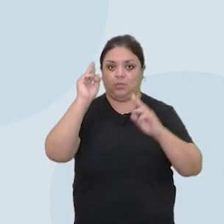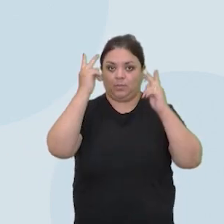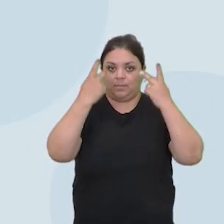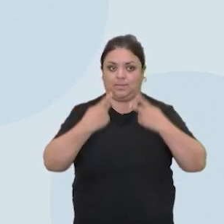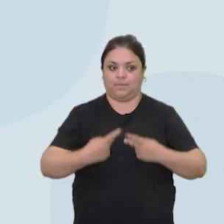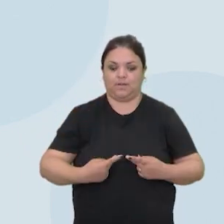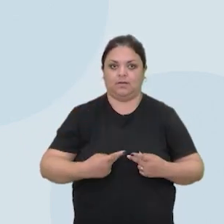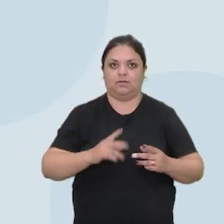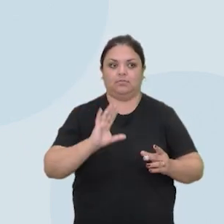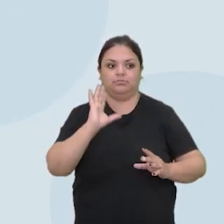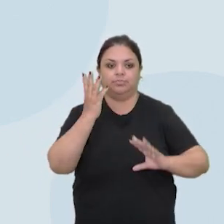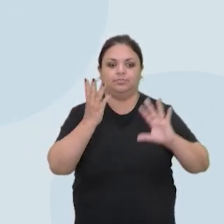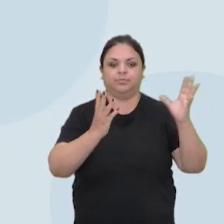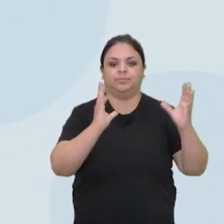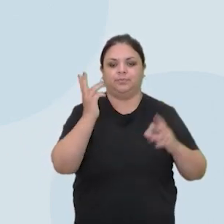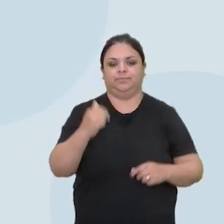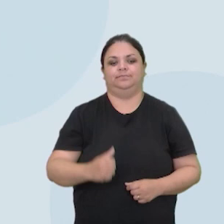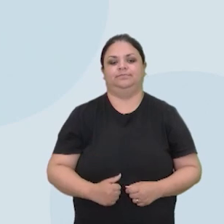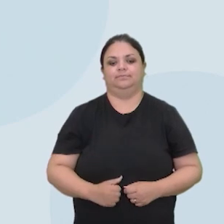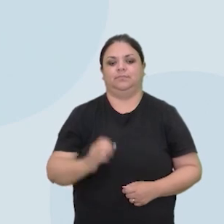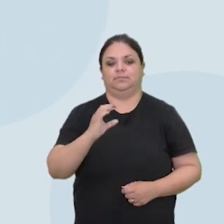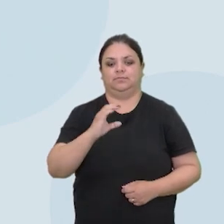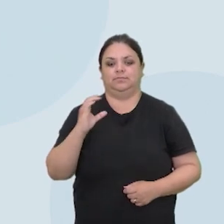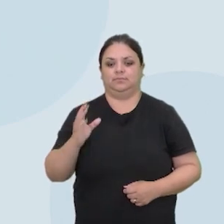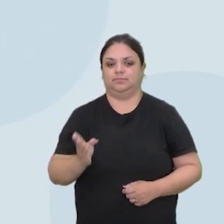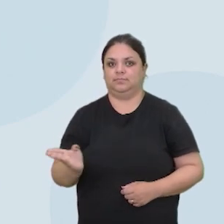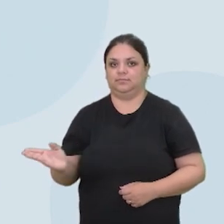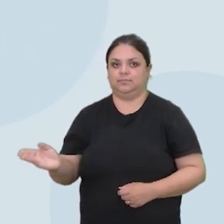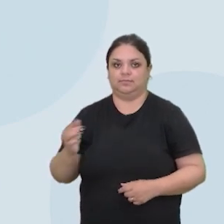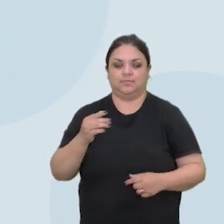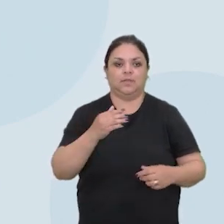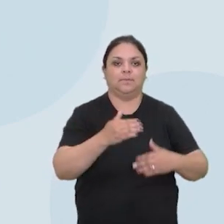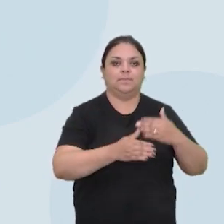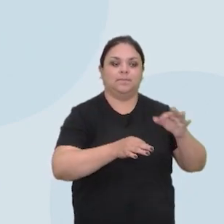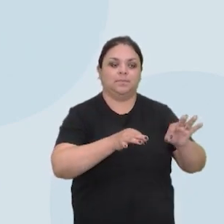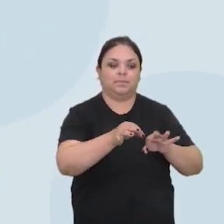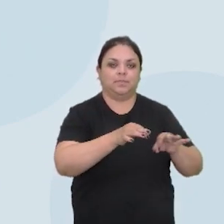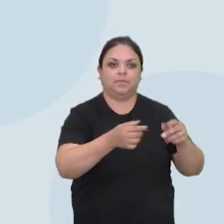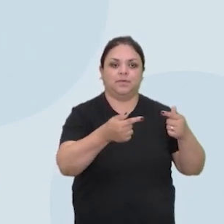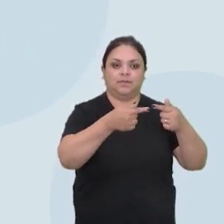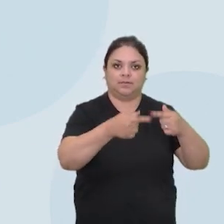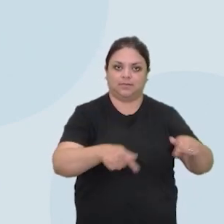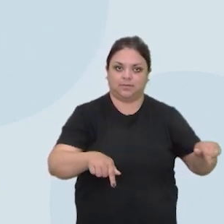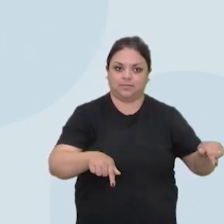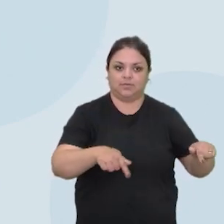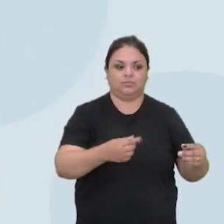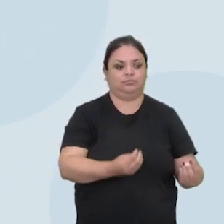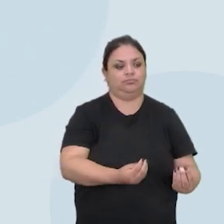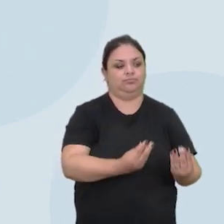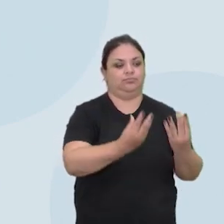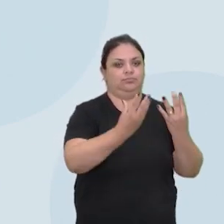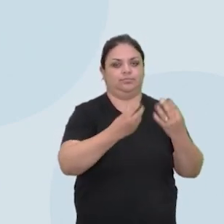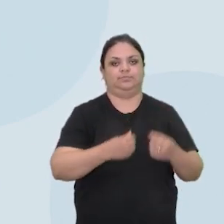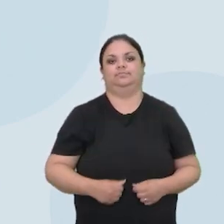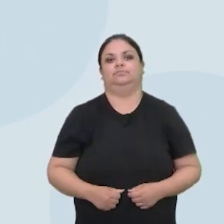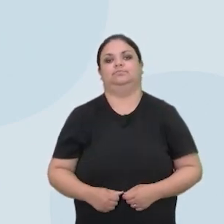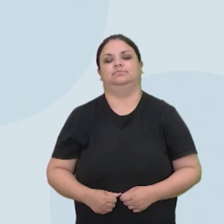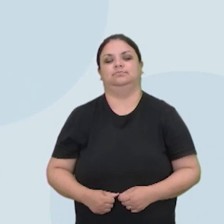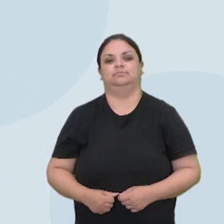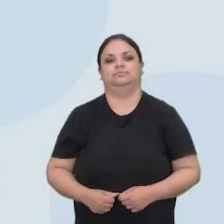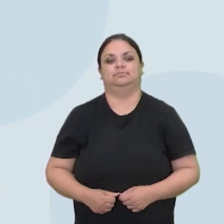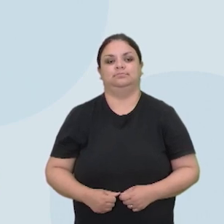componente curricular, processos químicos e a fertilidade do solo. Bom, então, o que é importante aí,